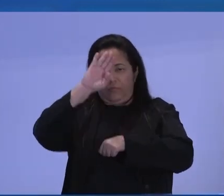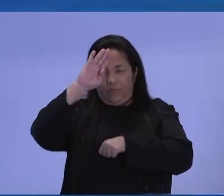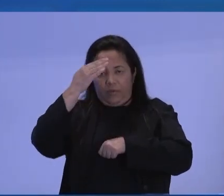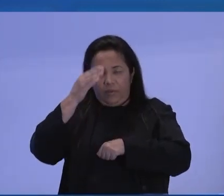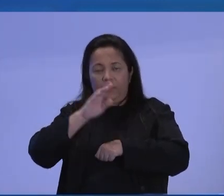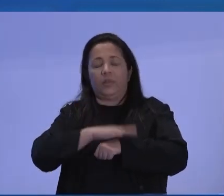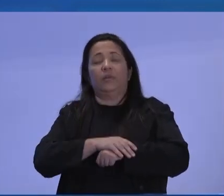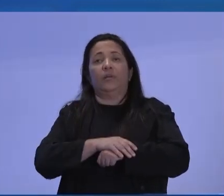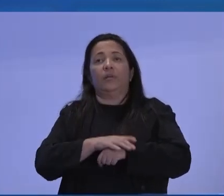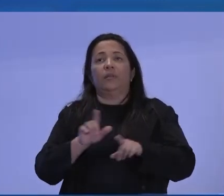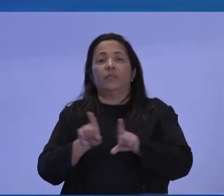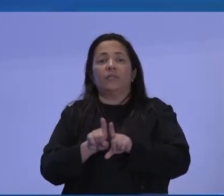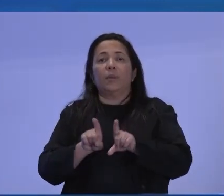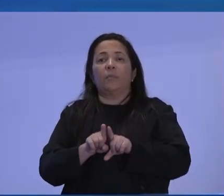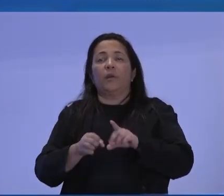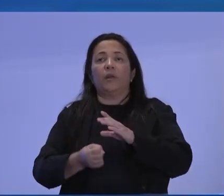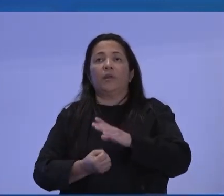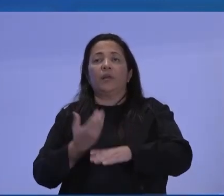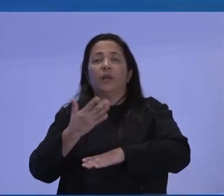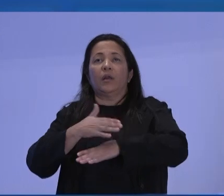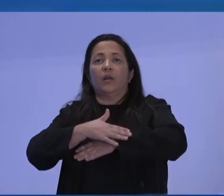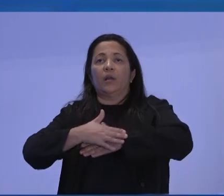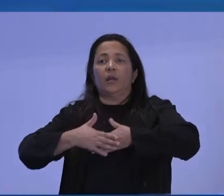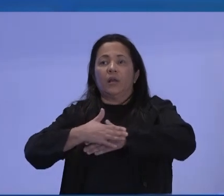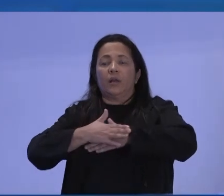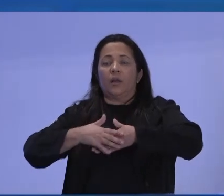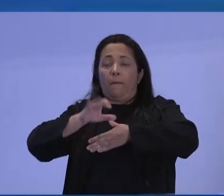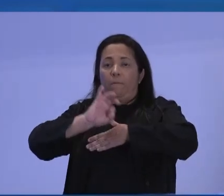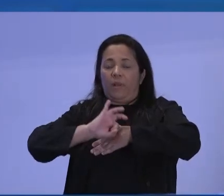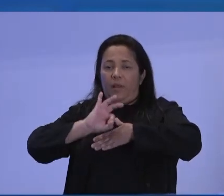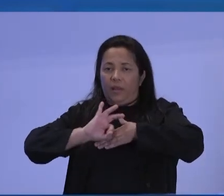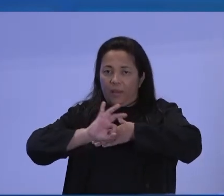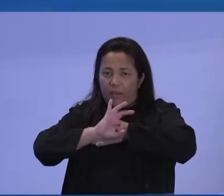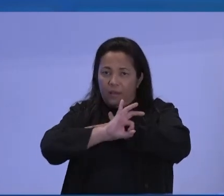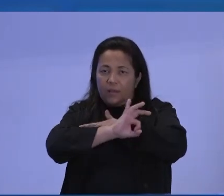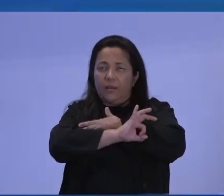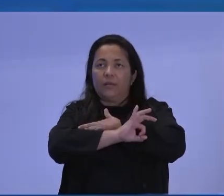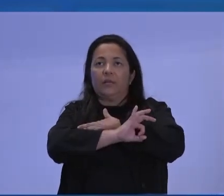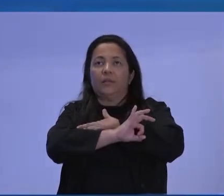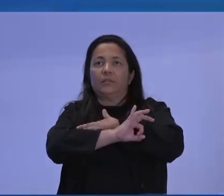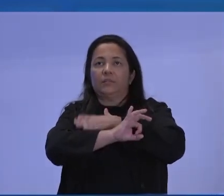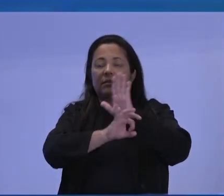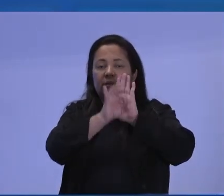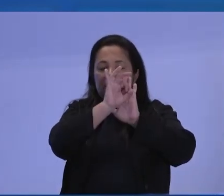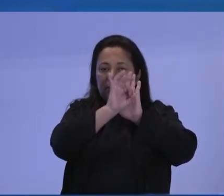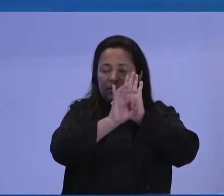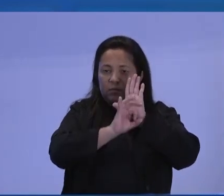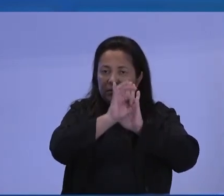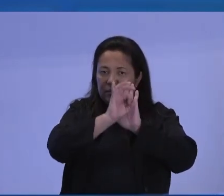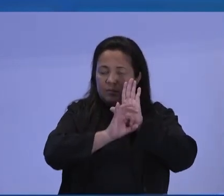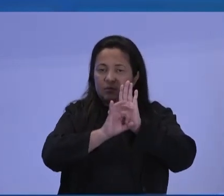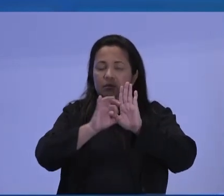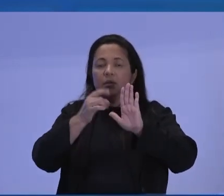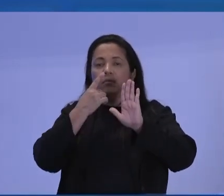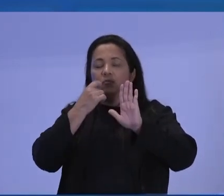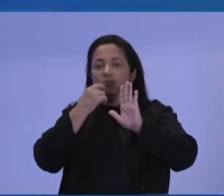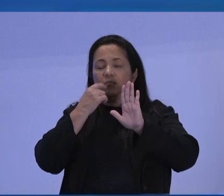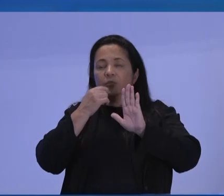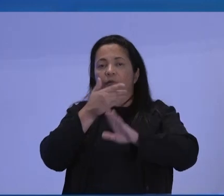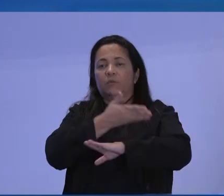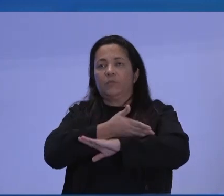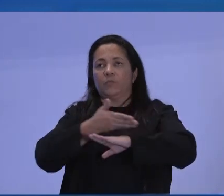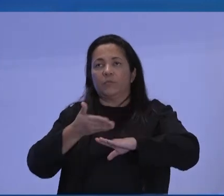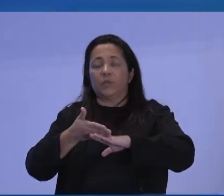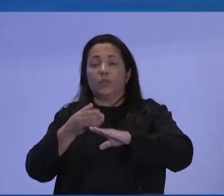linfadenomegalias, também com manifestação cutânea, com placas e pápulas eritematosas. E aqui diferenciamos